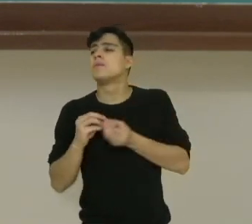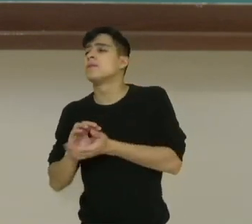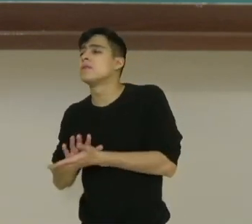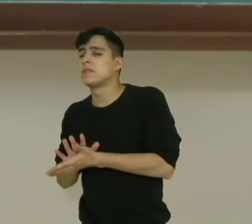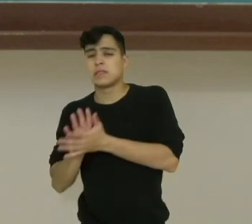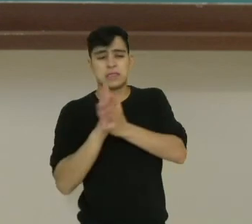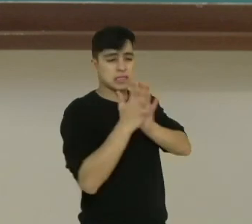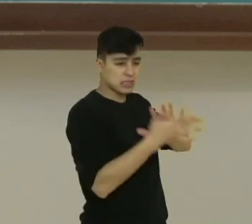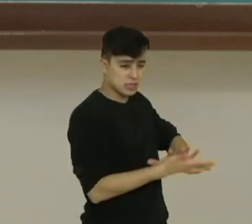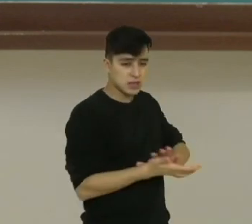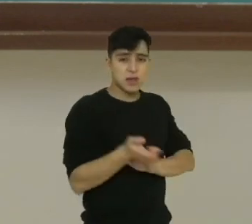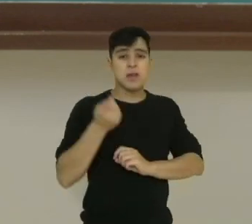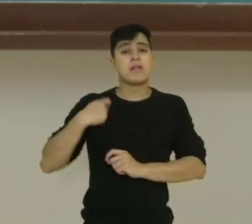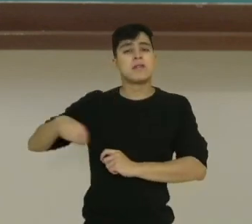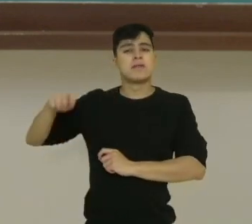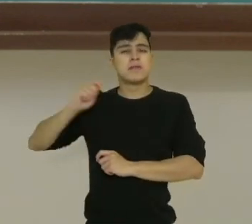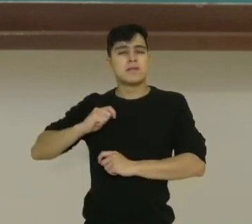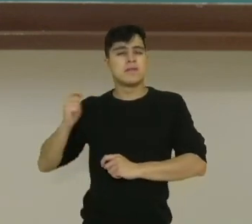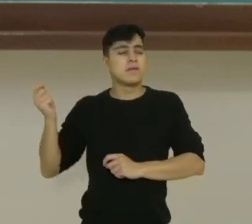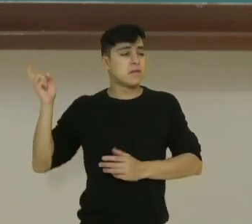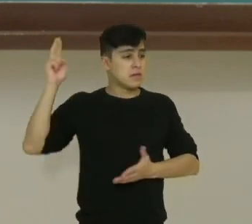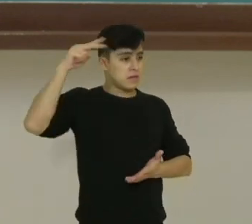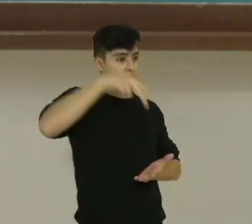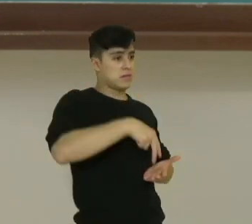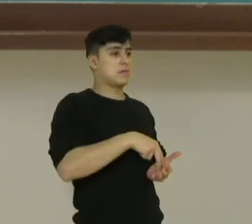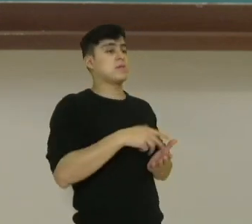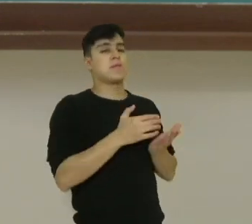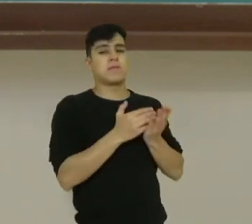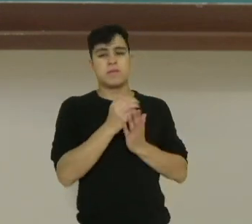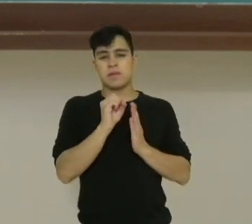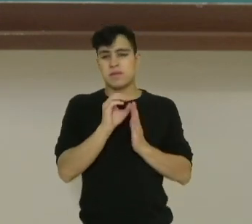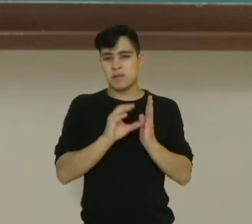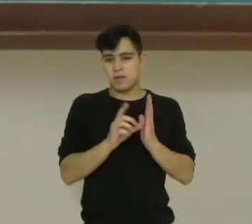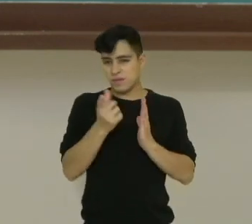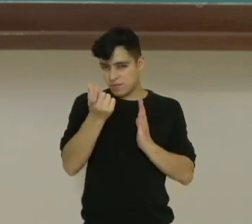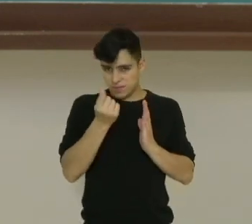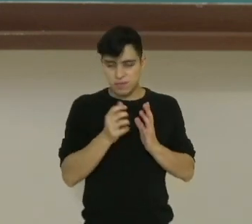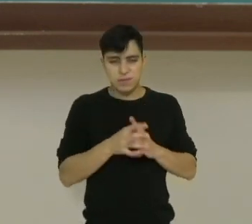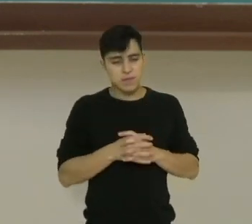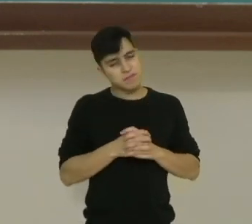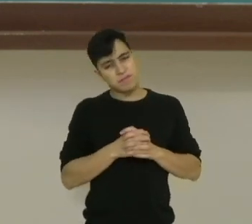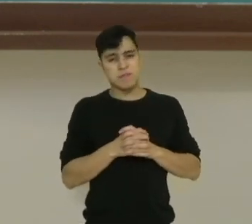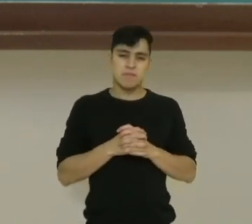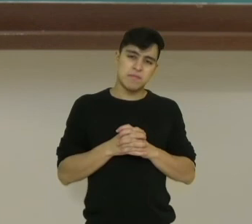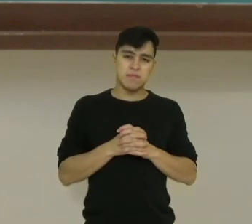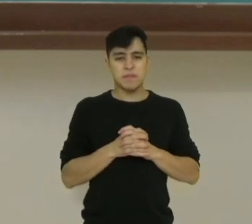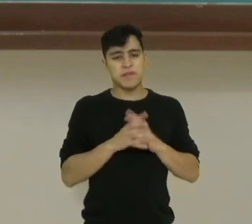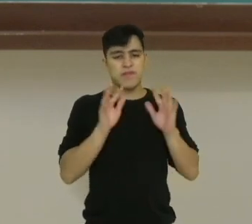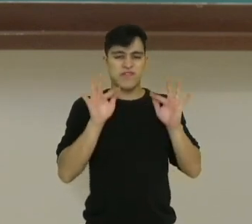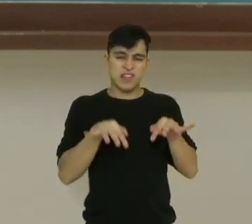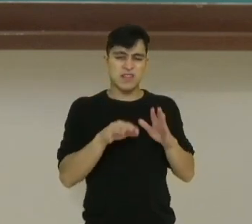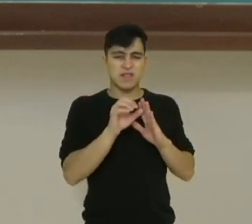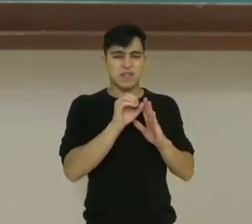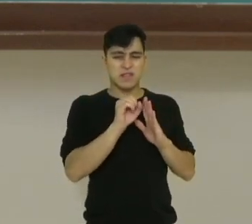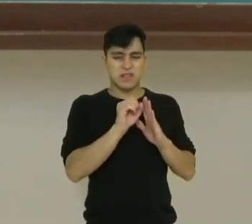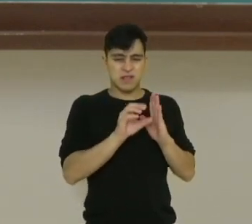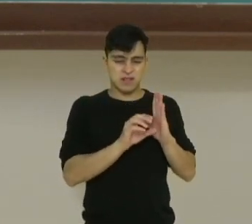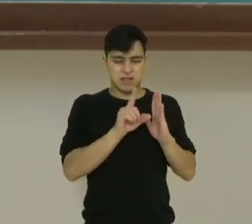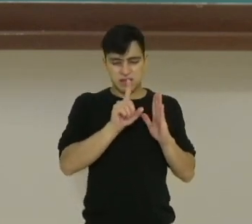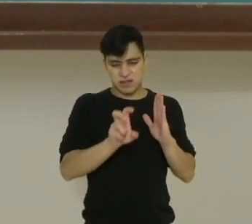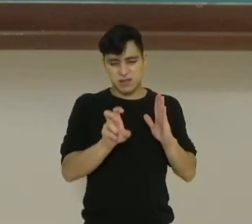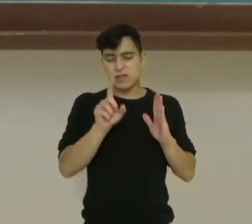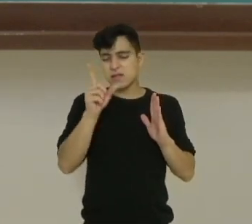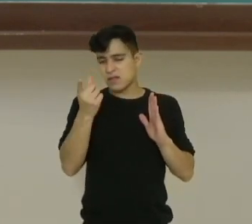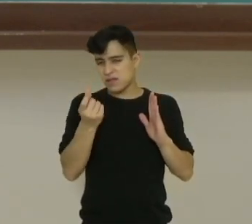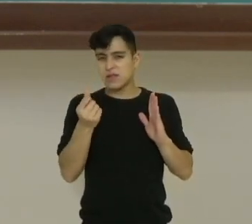pelos espanhóis quando os espanhóis chegaram aqui no início do século XVI, né? Final do século XV e início do XVI. Ou seja,